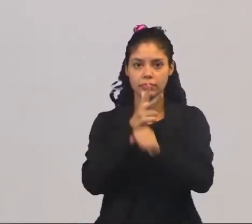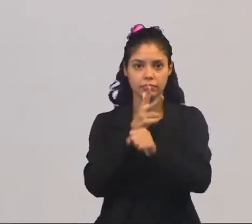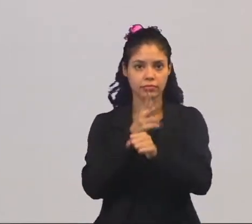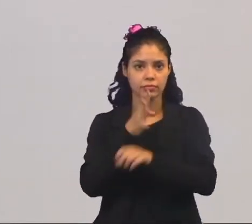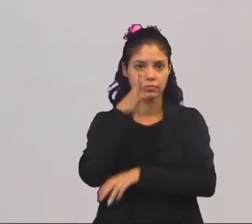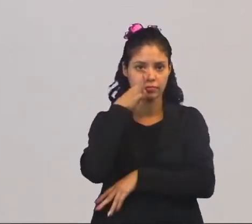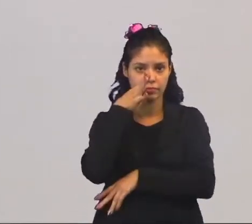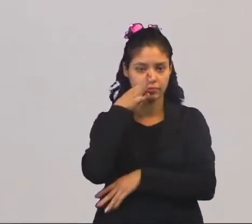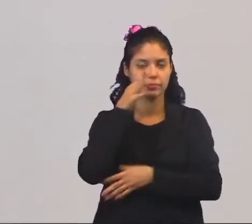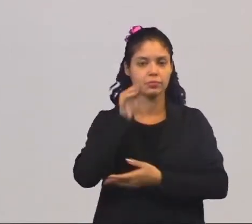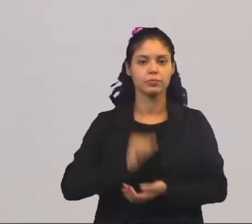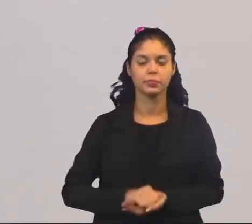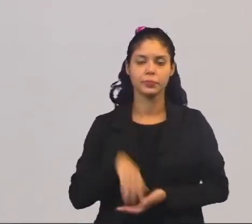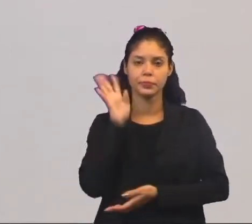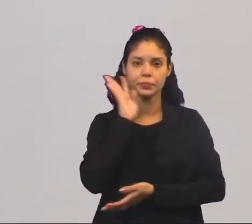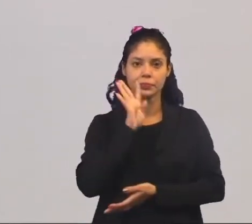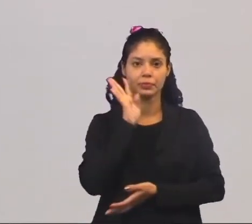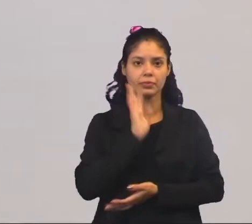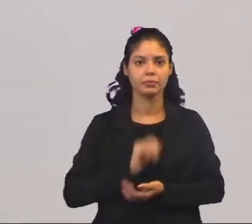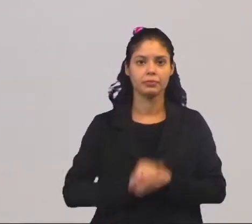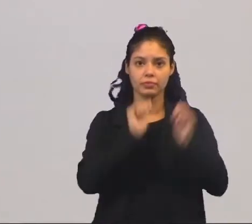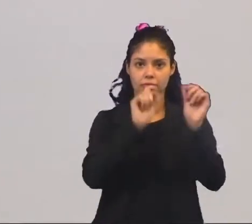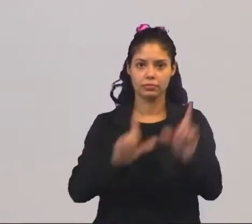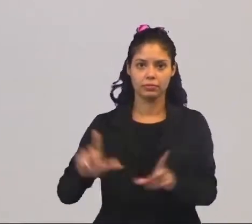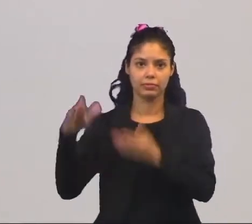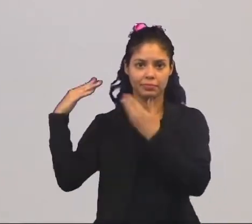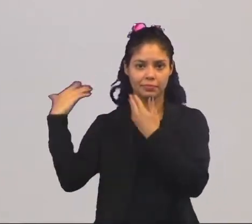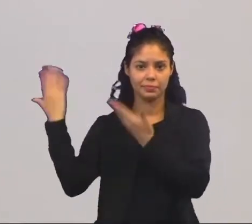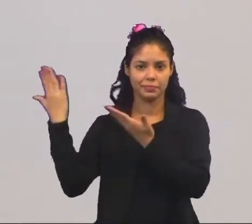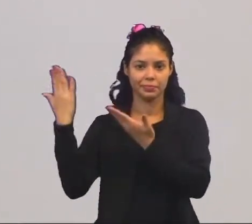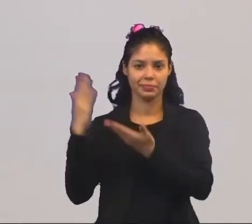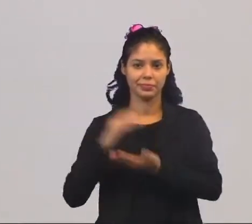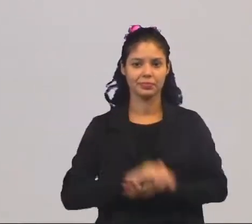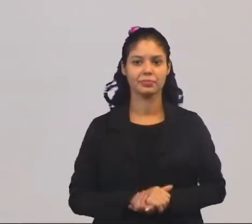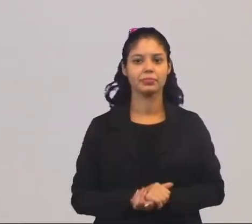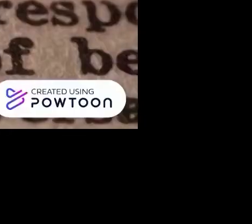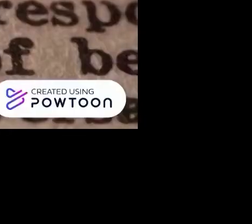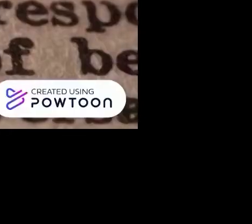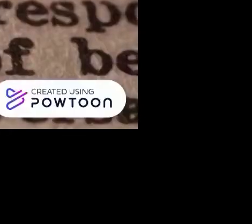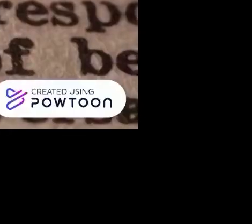assistir um vídeo bem legal. Acompanha comigo aí na telinha.